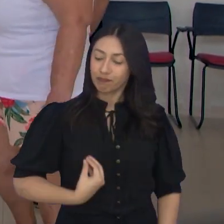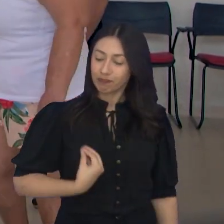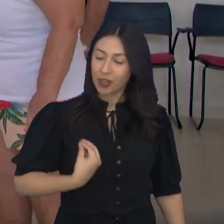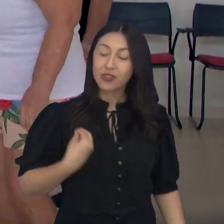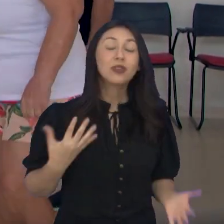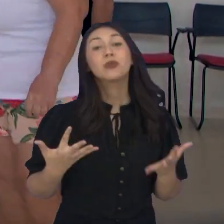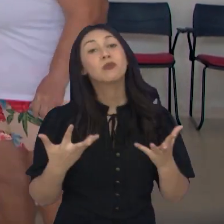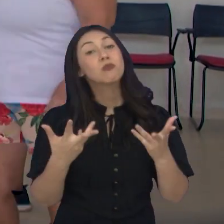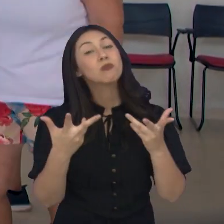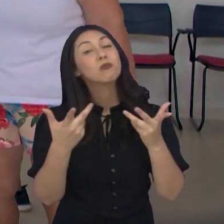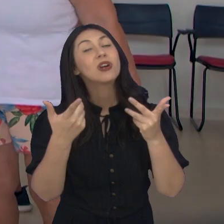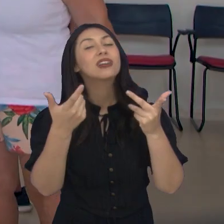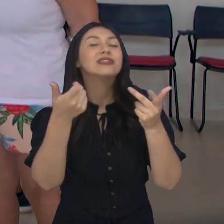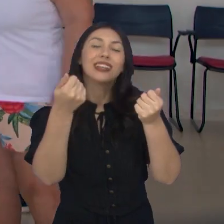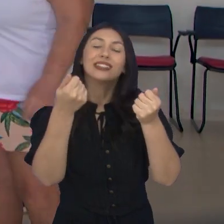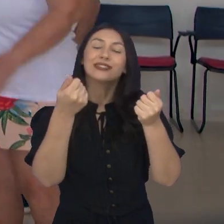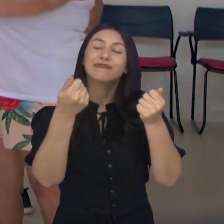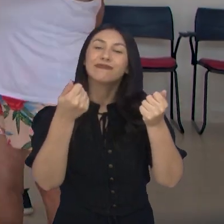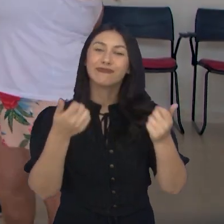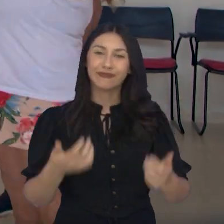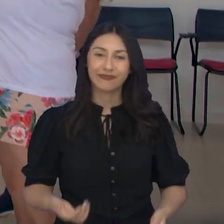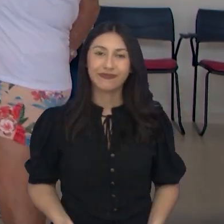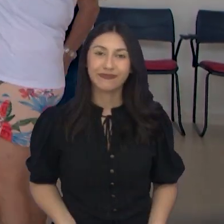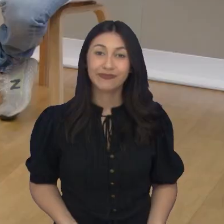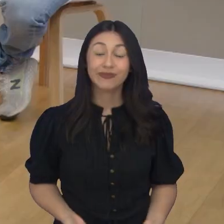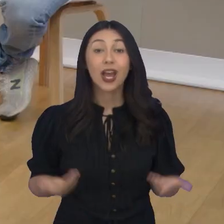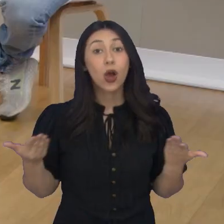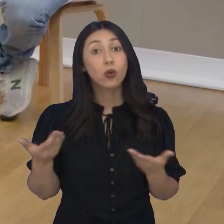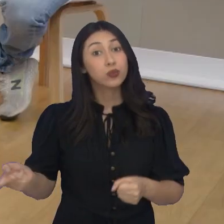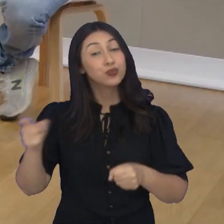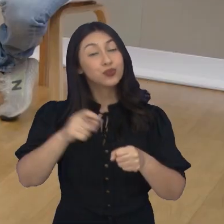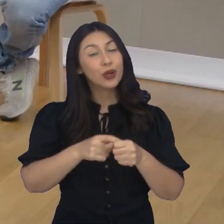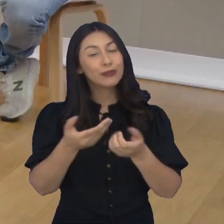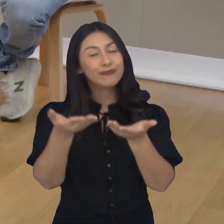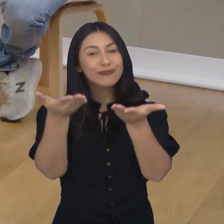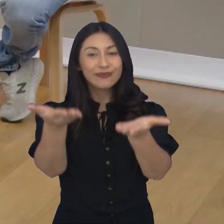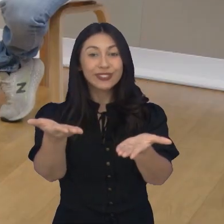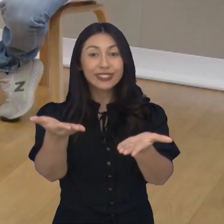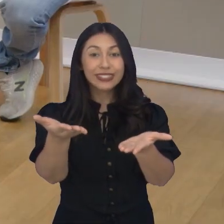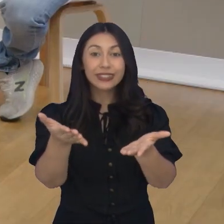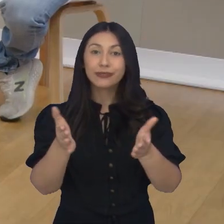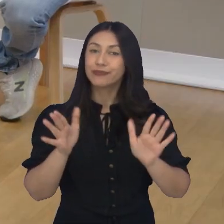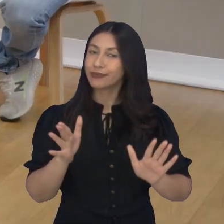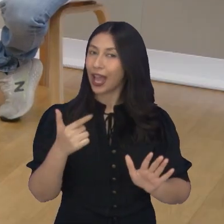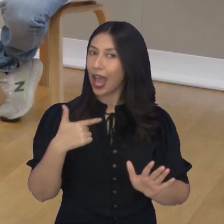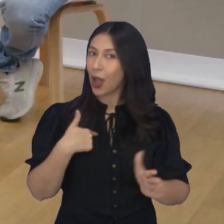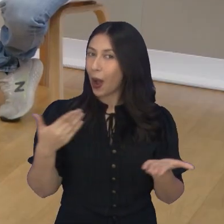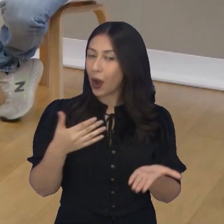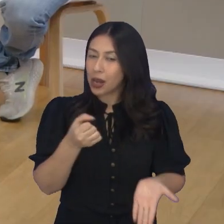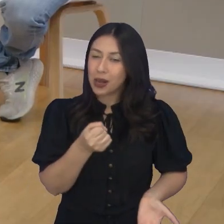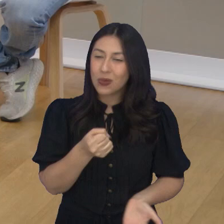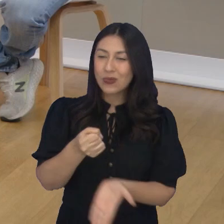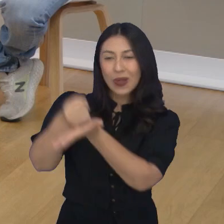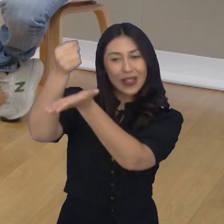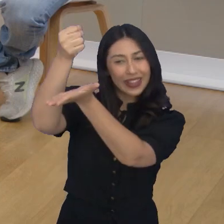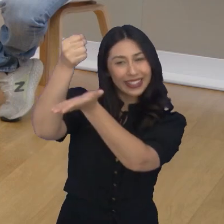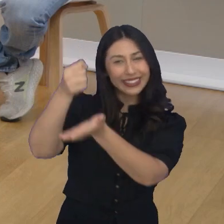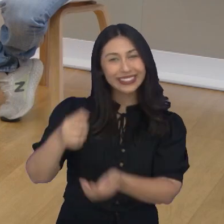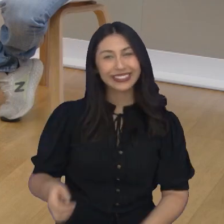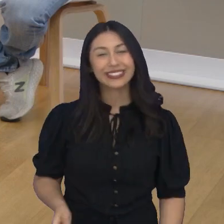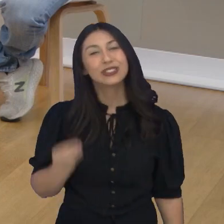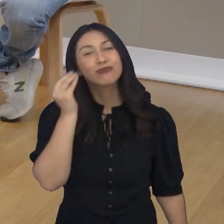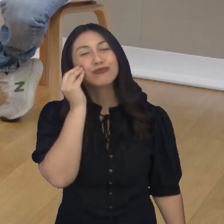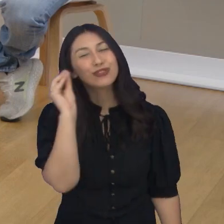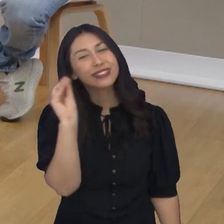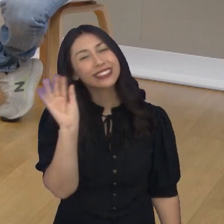vida plena e enriquecedora. Devolvo aí para você no estúdio. Enquanto isso, vou jogar peteca com o pessoal aqui, tá?